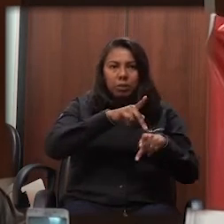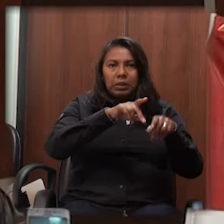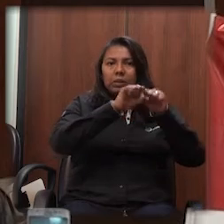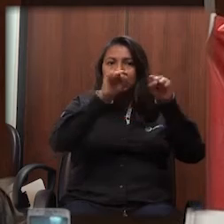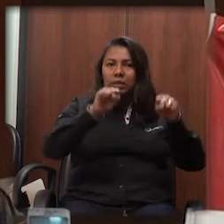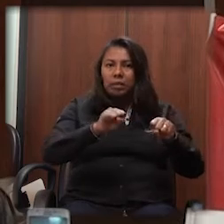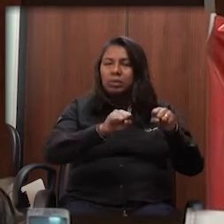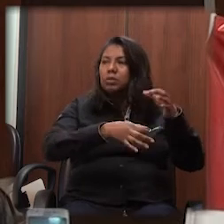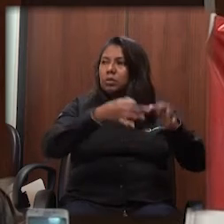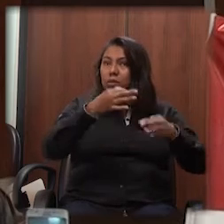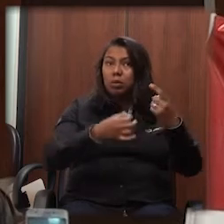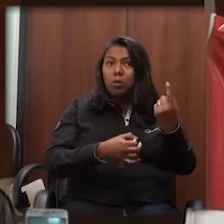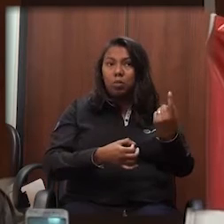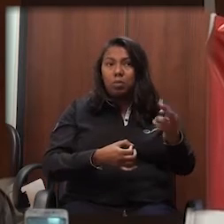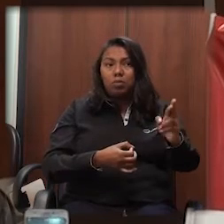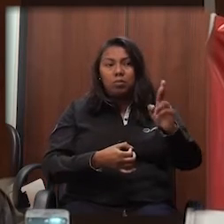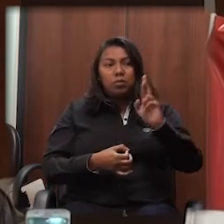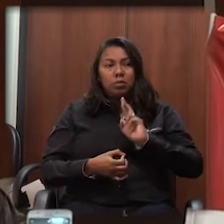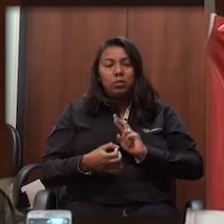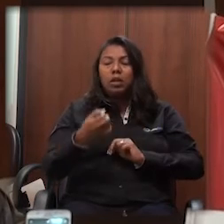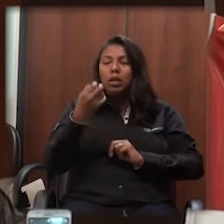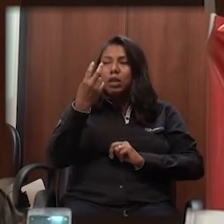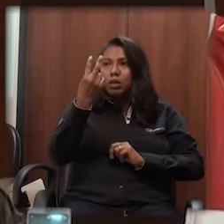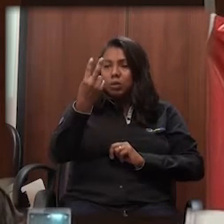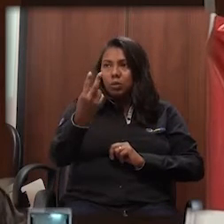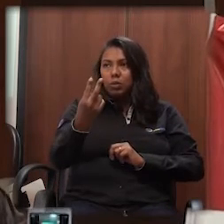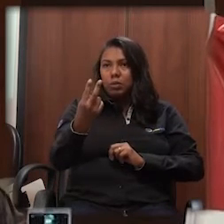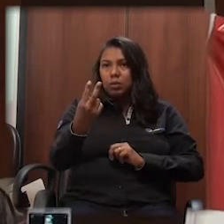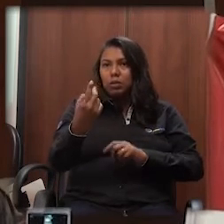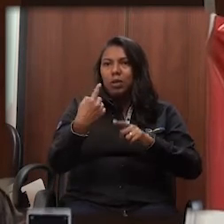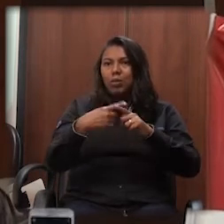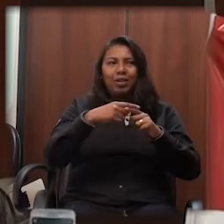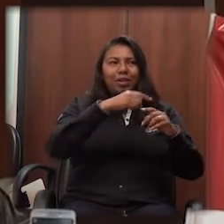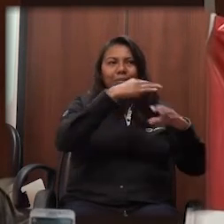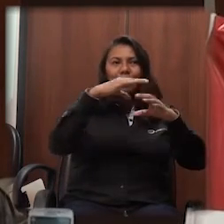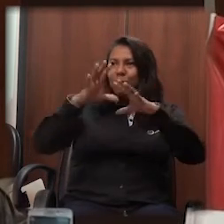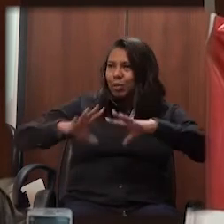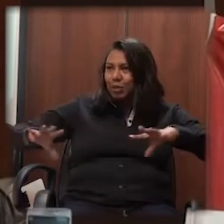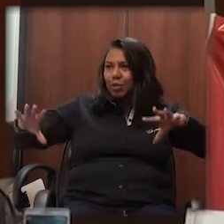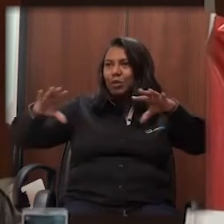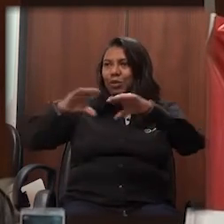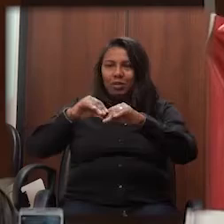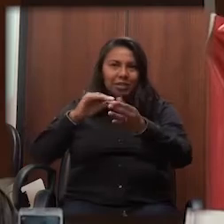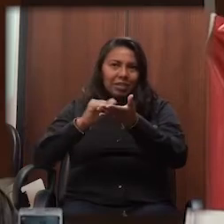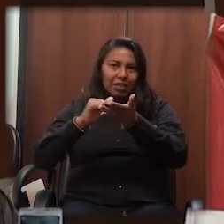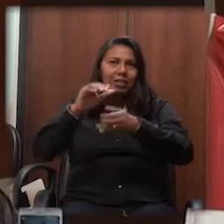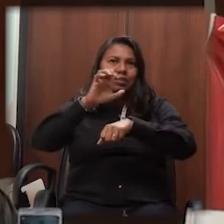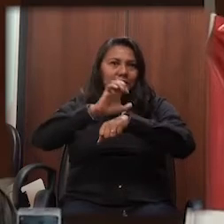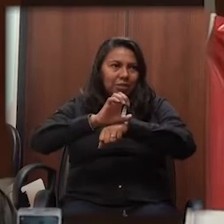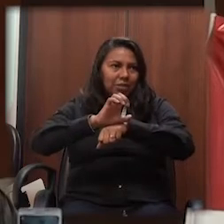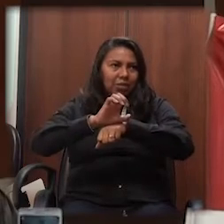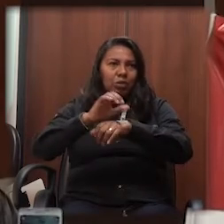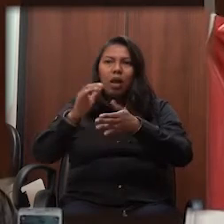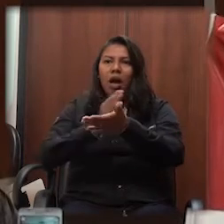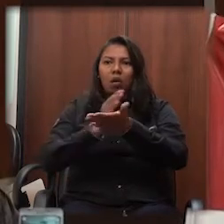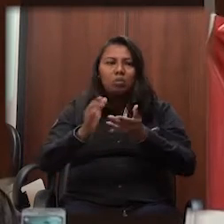uma resposta. E 2 instituições que, como a gente mandou para todas as secretarias do Estado, que nas respostas não se identificaram